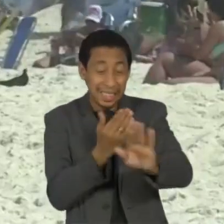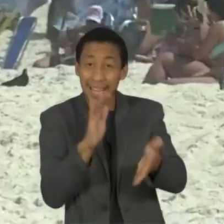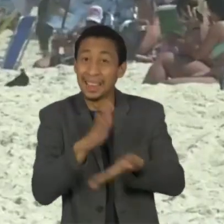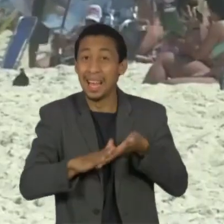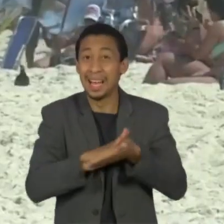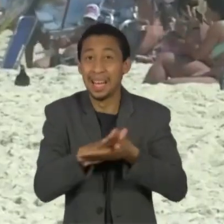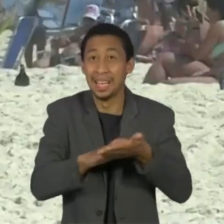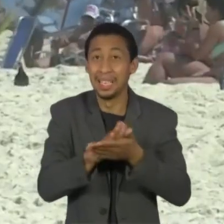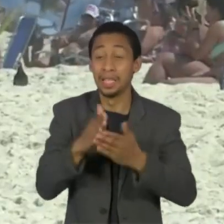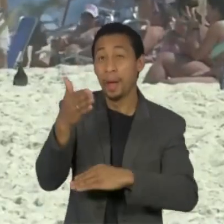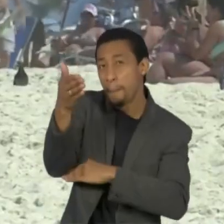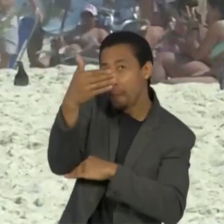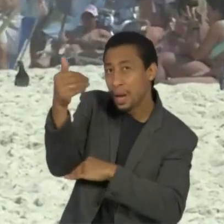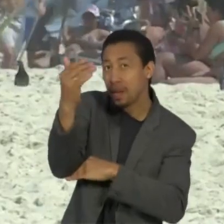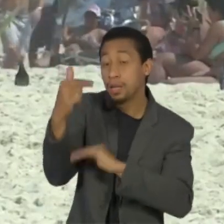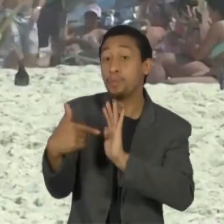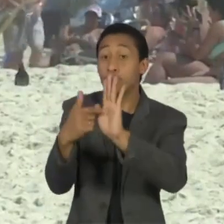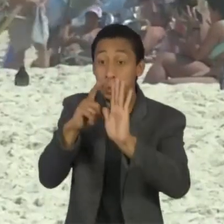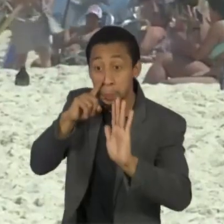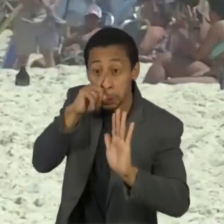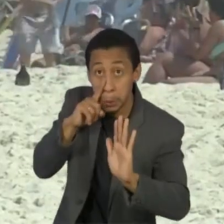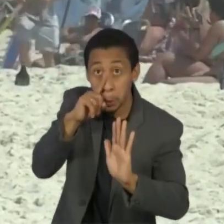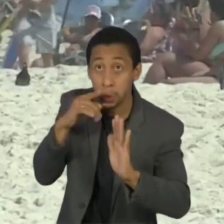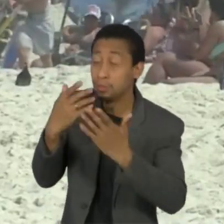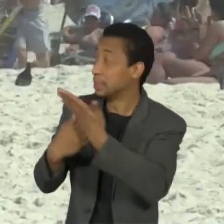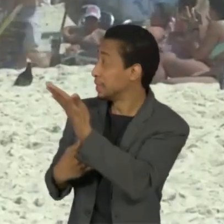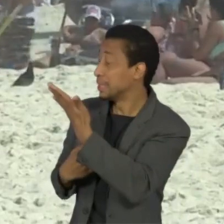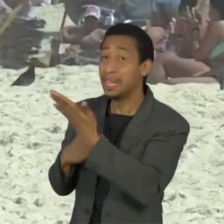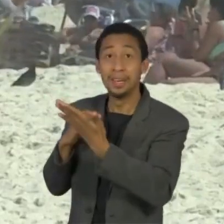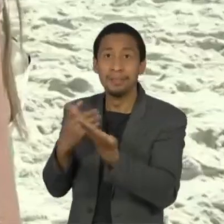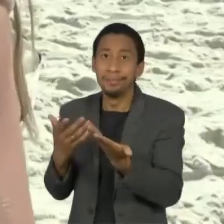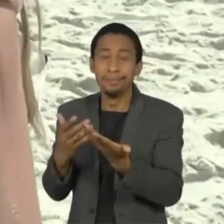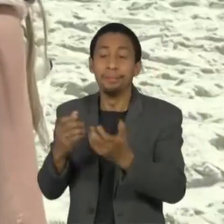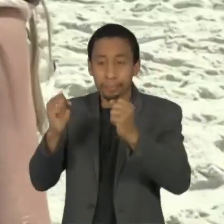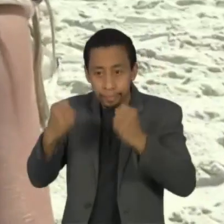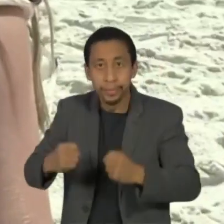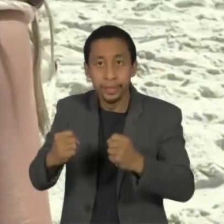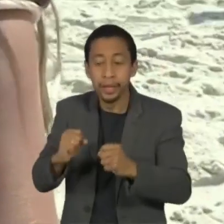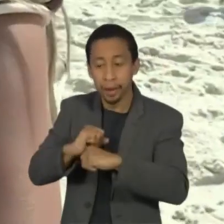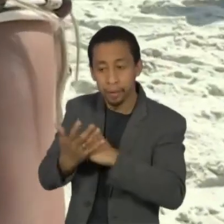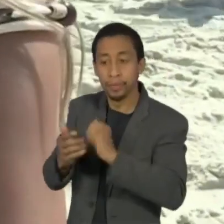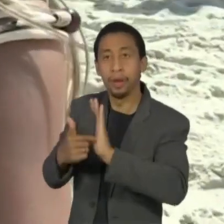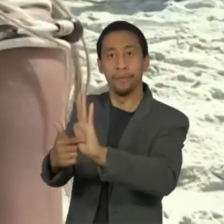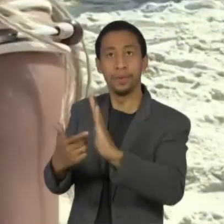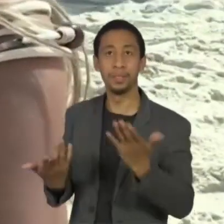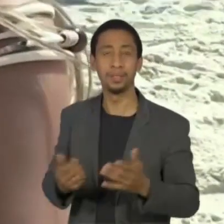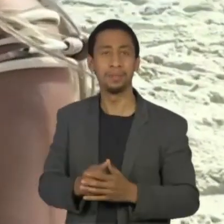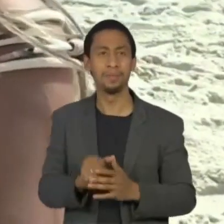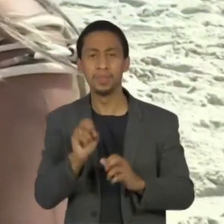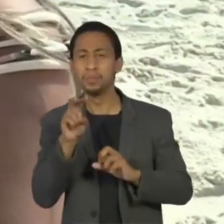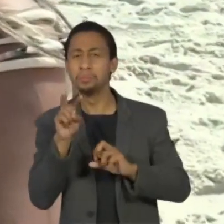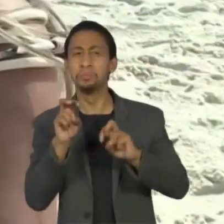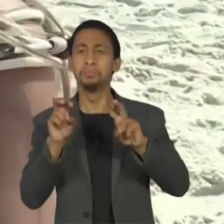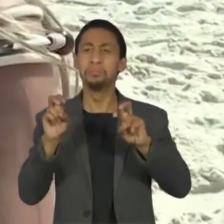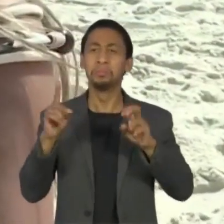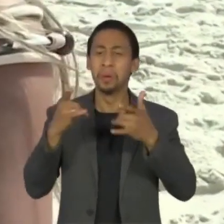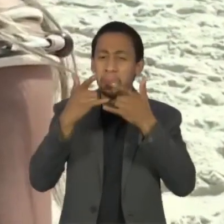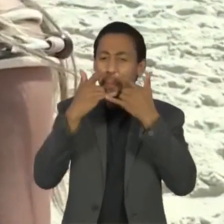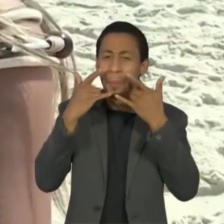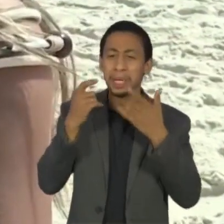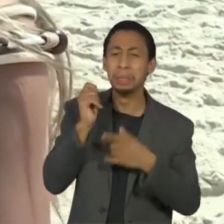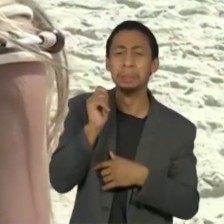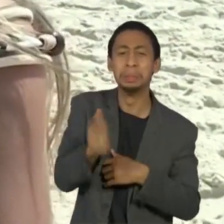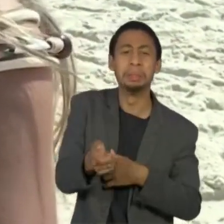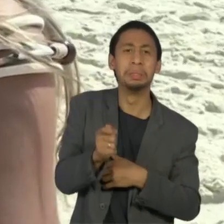A bandeira de alto risco não se aplica à Covid-19, mas poderia. Não, eu estou olhando porque tem quase ninguém de máscara, né? Na verdade, aqui ao